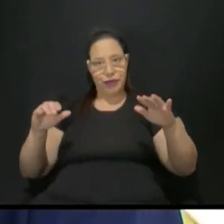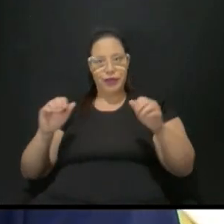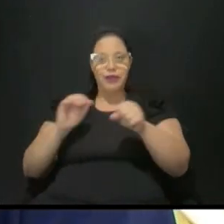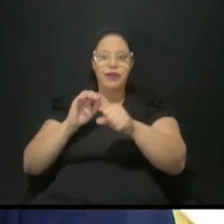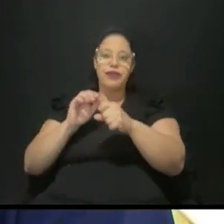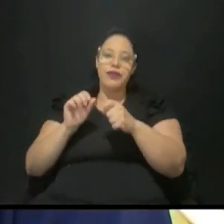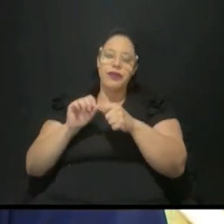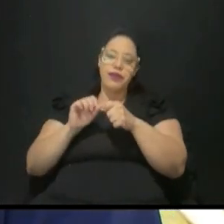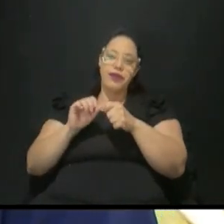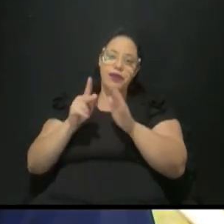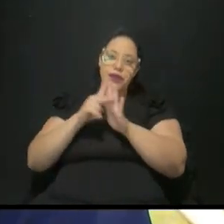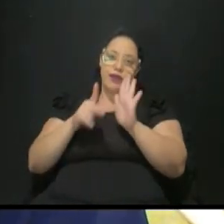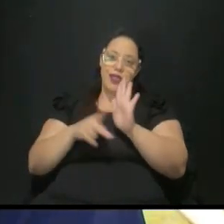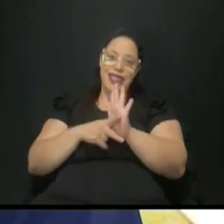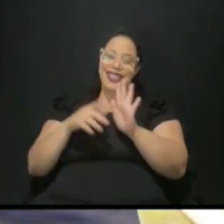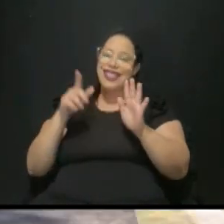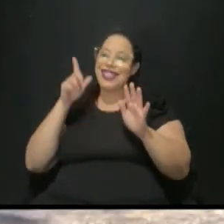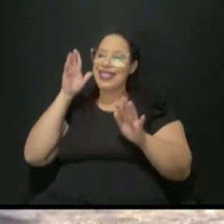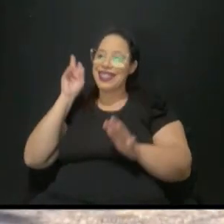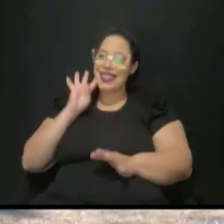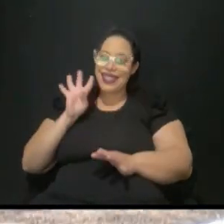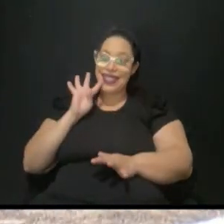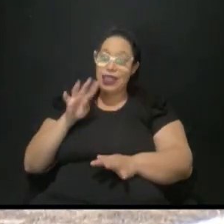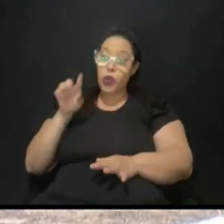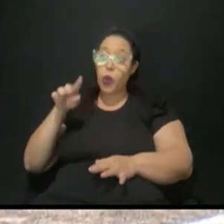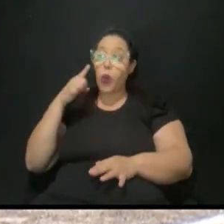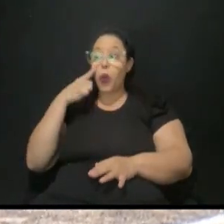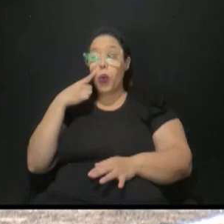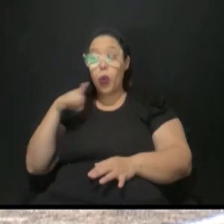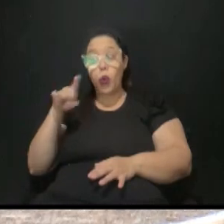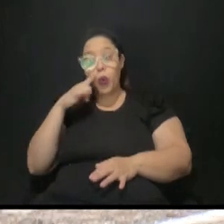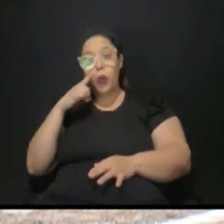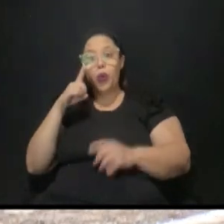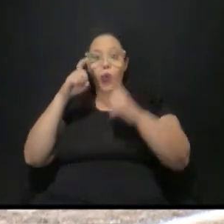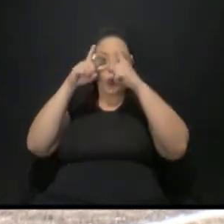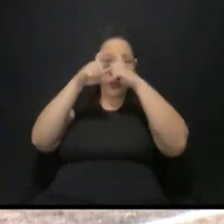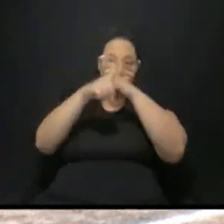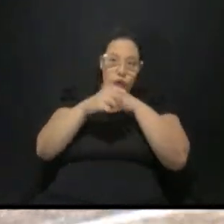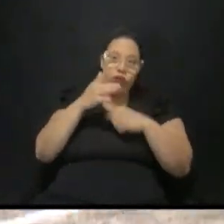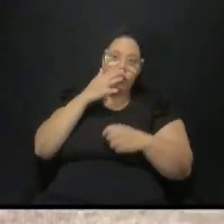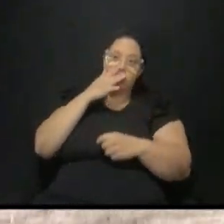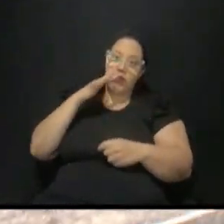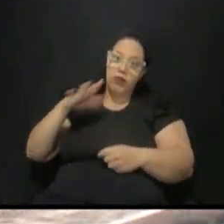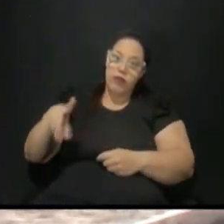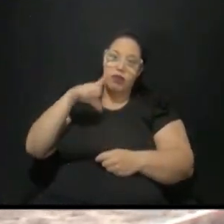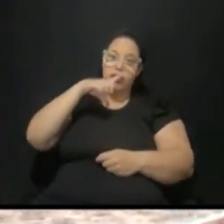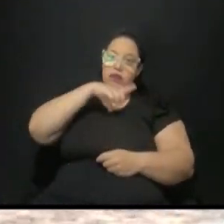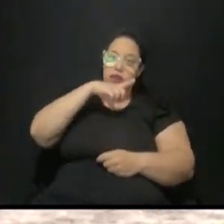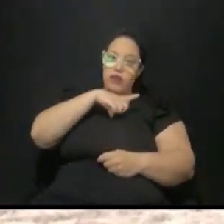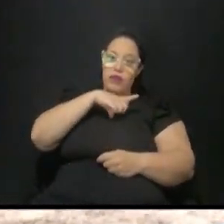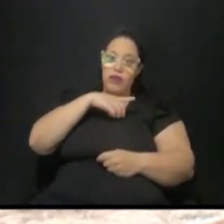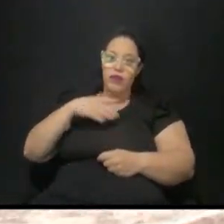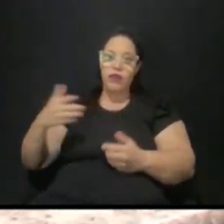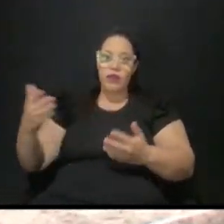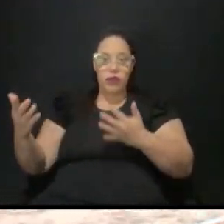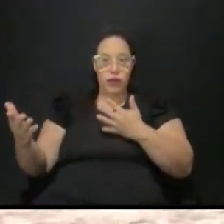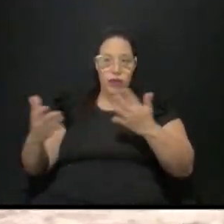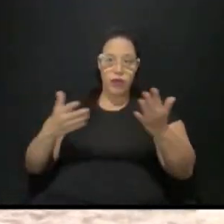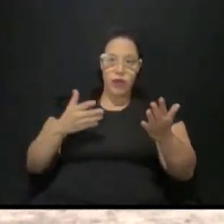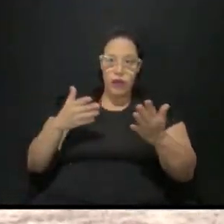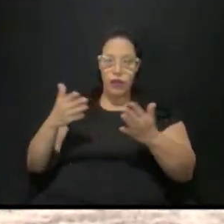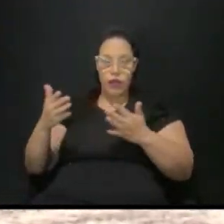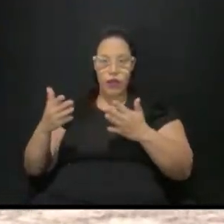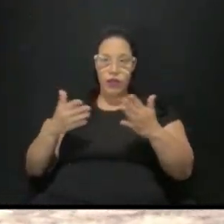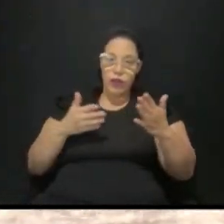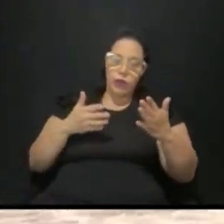legal é que você está ali junto, né? Observando, vendo a dificuldade que uma criança tem. Isso já demonstra na parte das articulações da criança